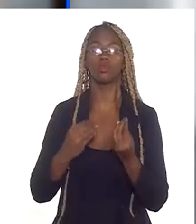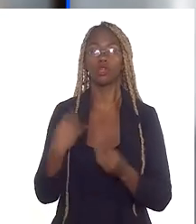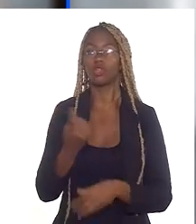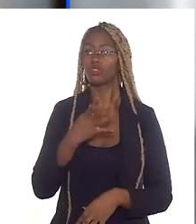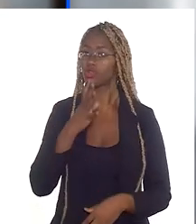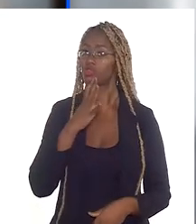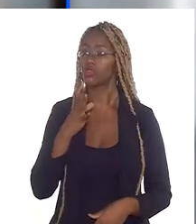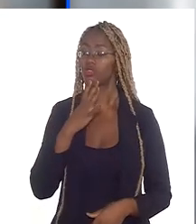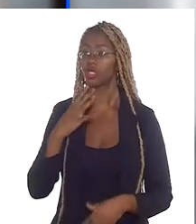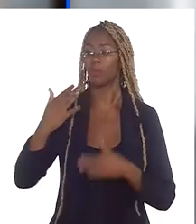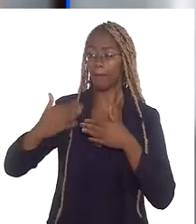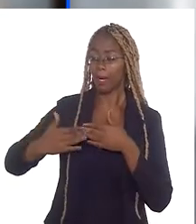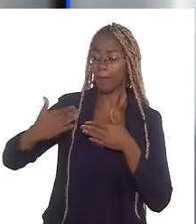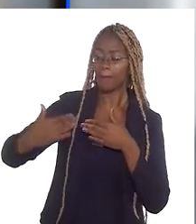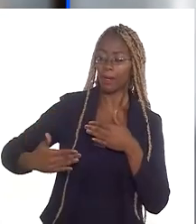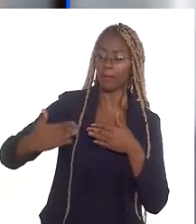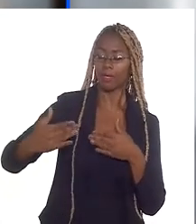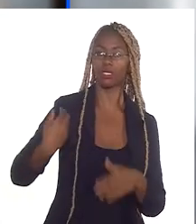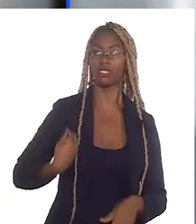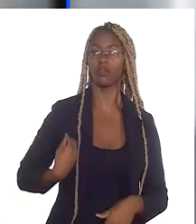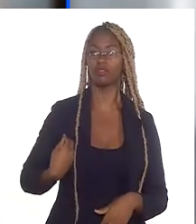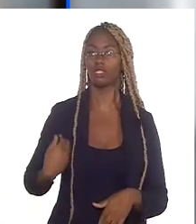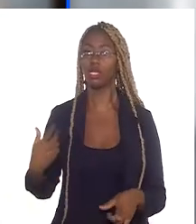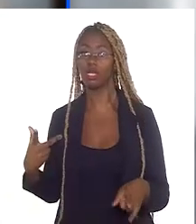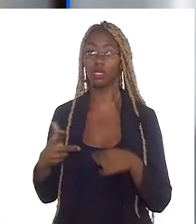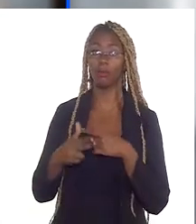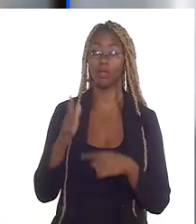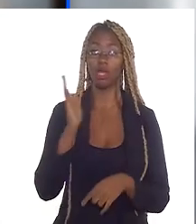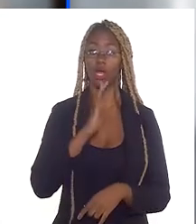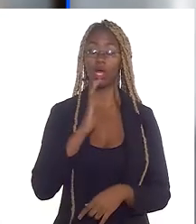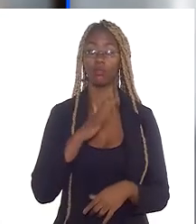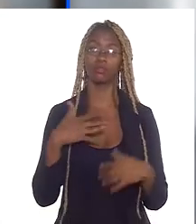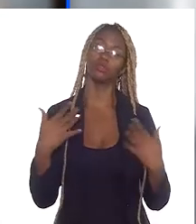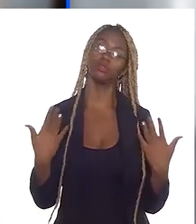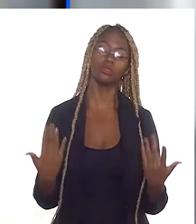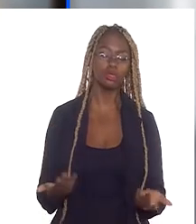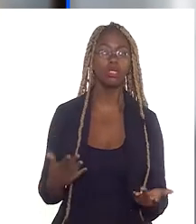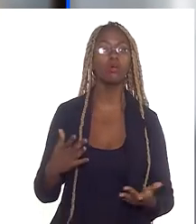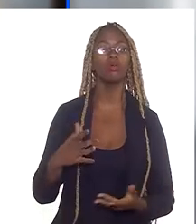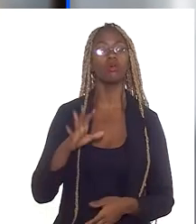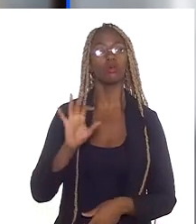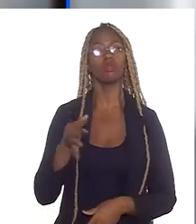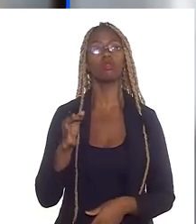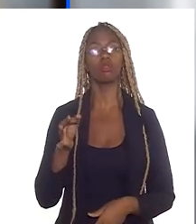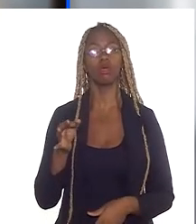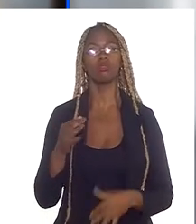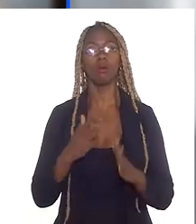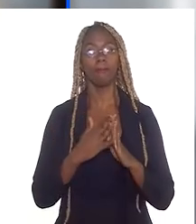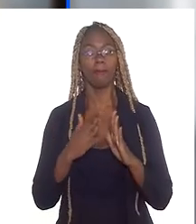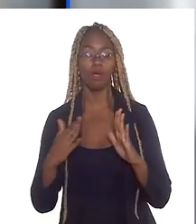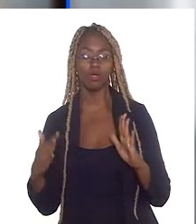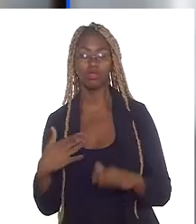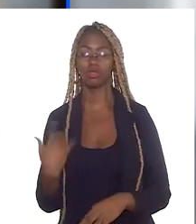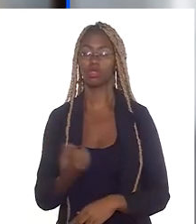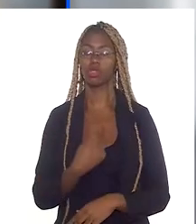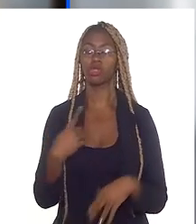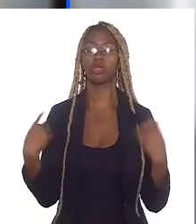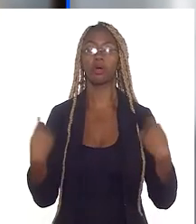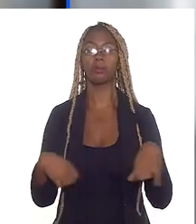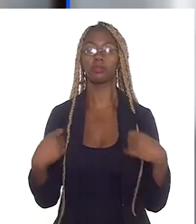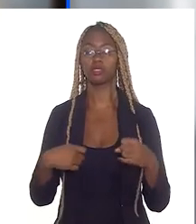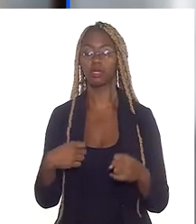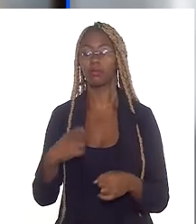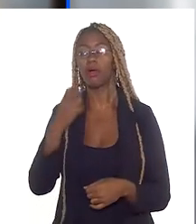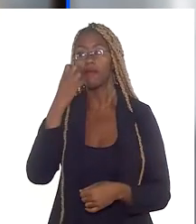em que muito do que a gente conhecia como uma vida rotineira foi impedido então é um momento realmente e tem que